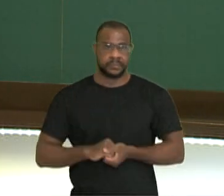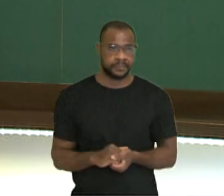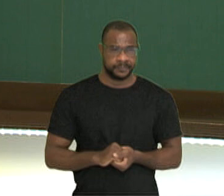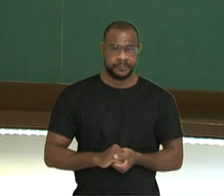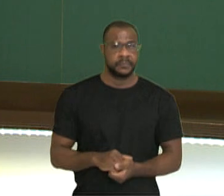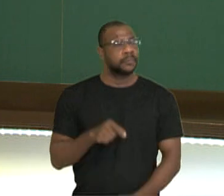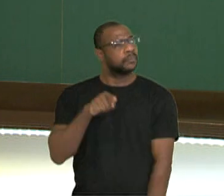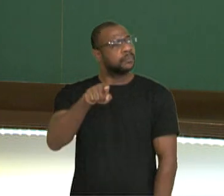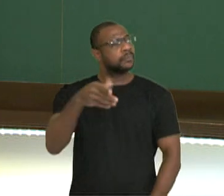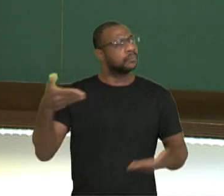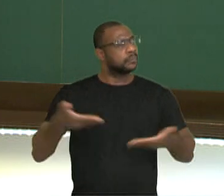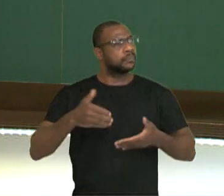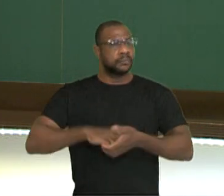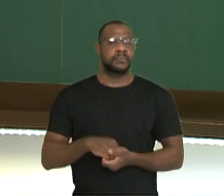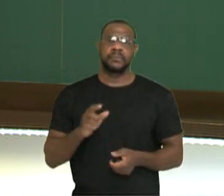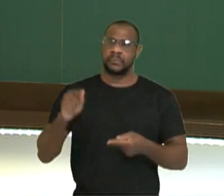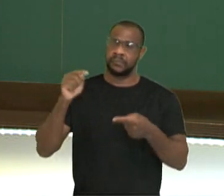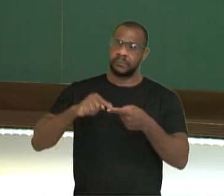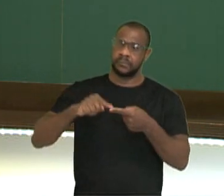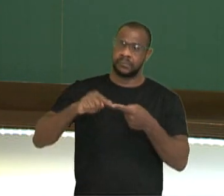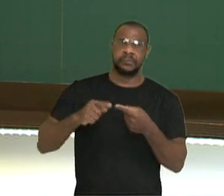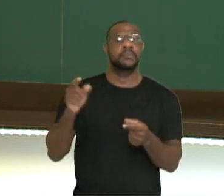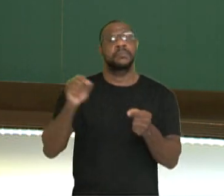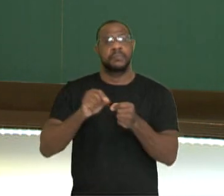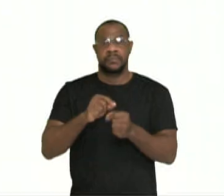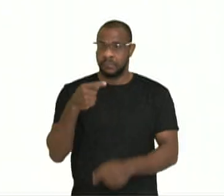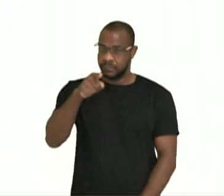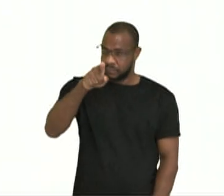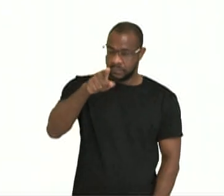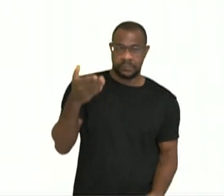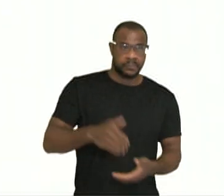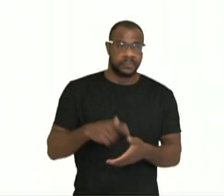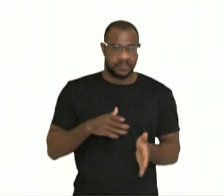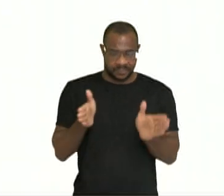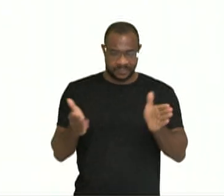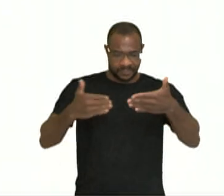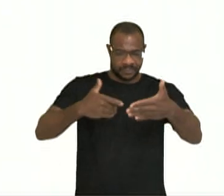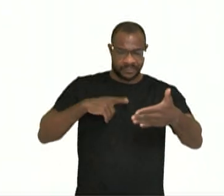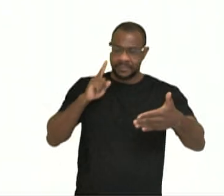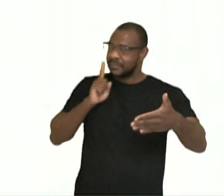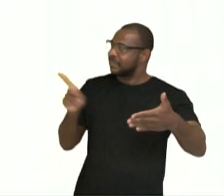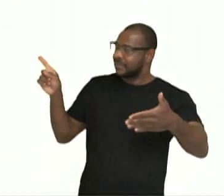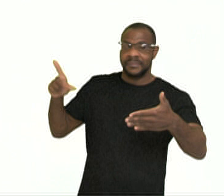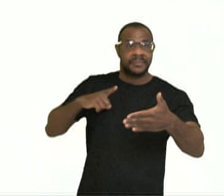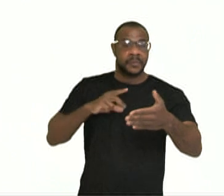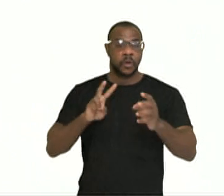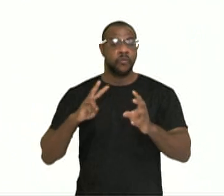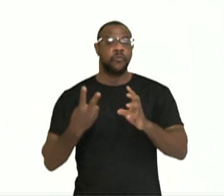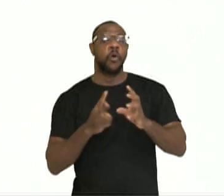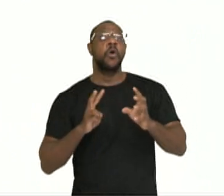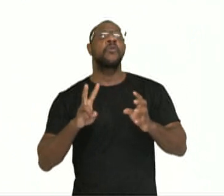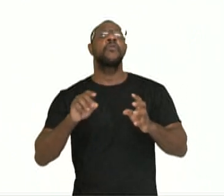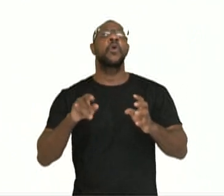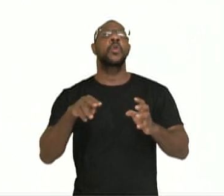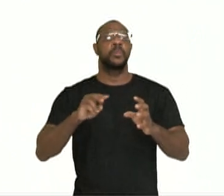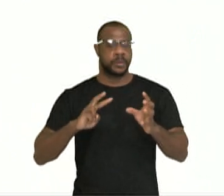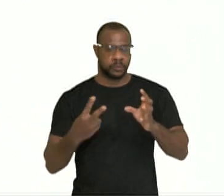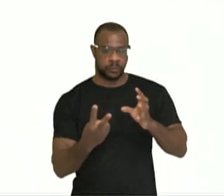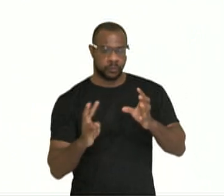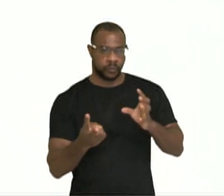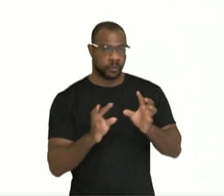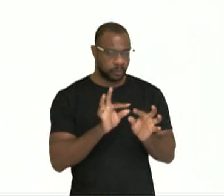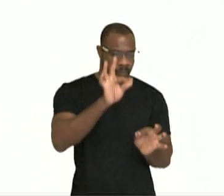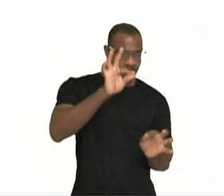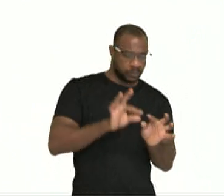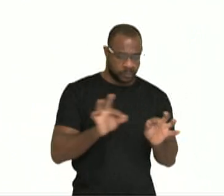Agora é a sua vez. Eu já fiz o primeiro, agora é a tua vez. Eu tenho um paralelepípedo aqui e eu quero o volume desse paralelepípedo. Lembrando que o